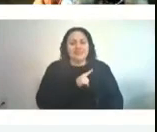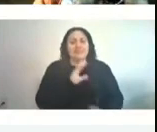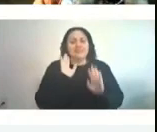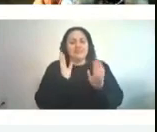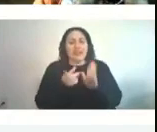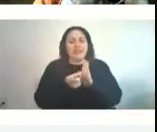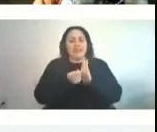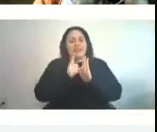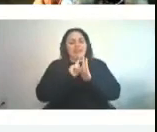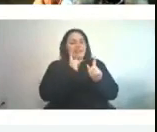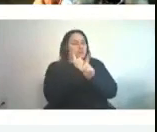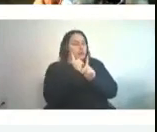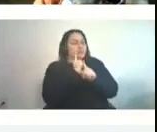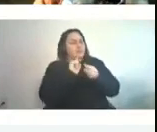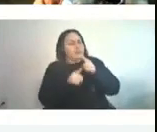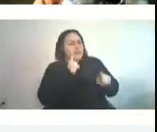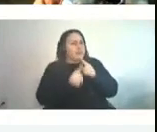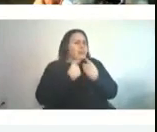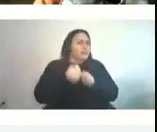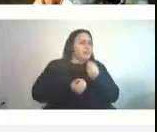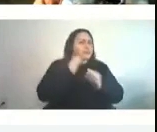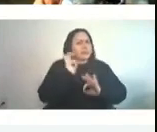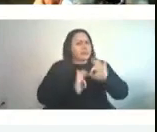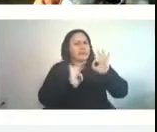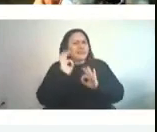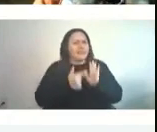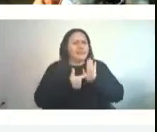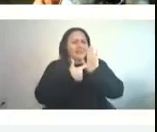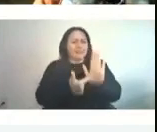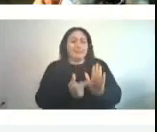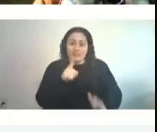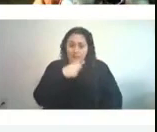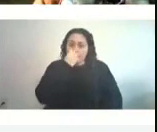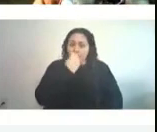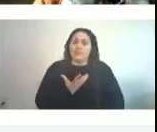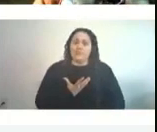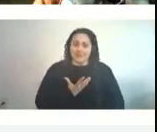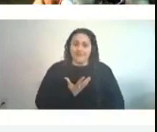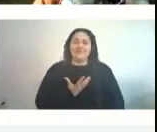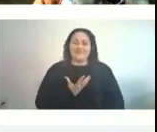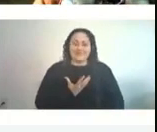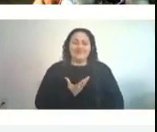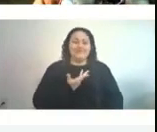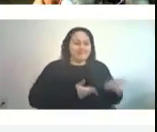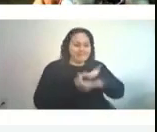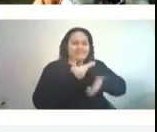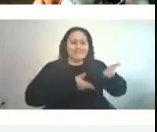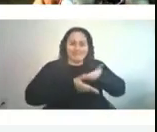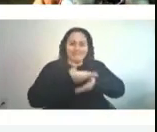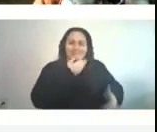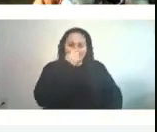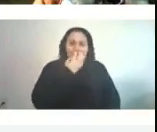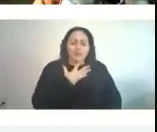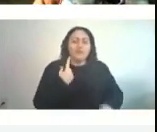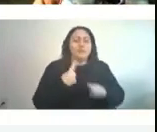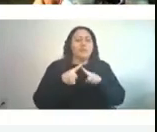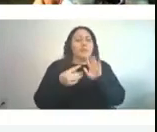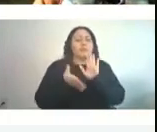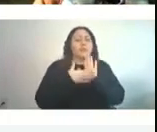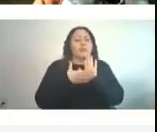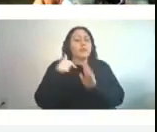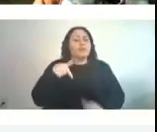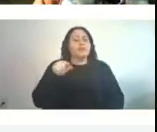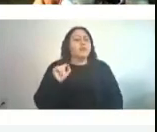prévios para montar essa atividade, o que também foi muito bom, assim, e trocarmos juntos, porque a nossa ideia era justamente poder